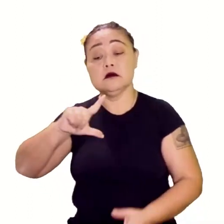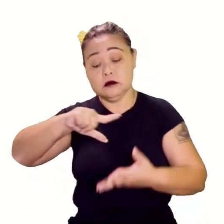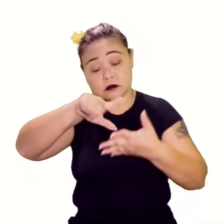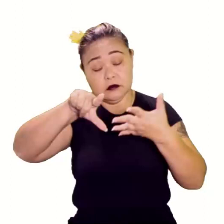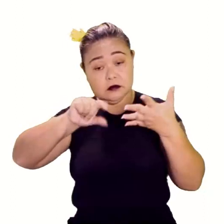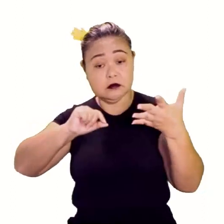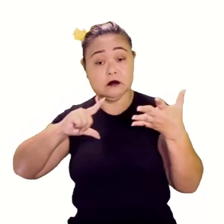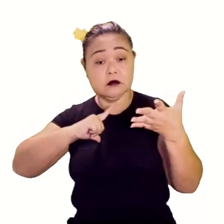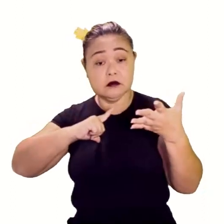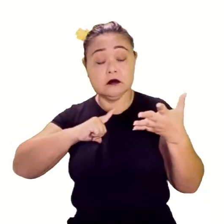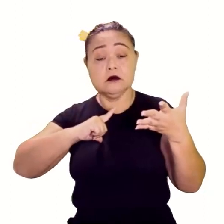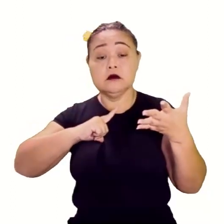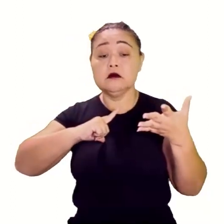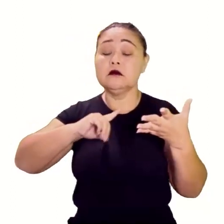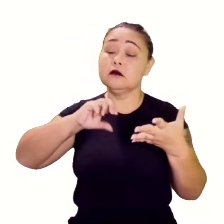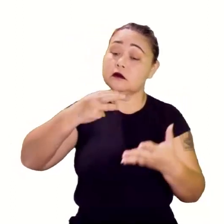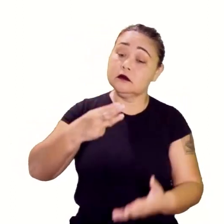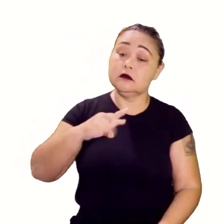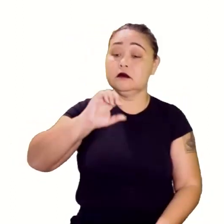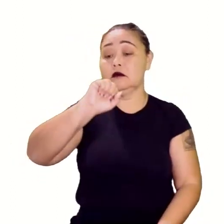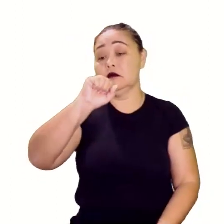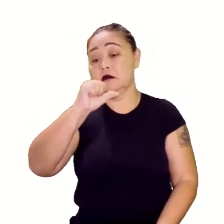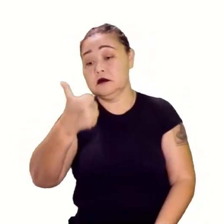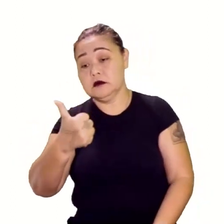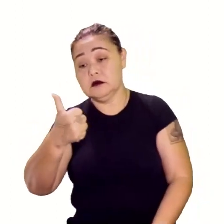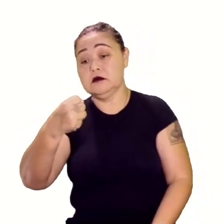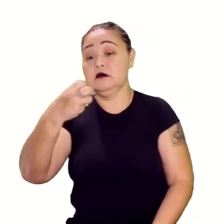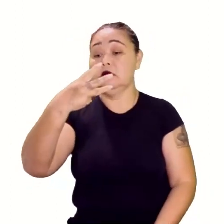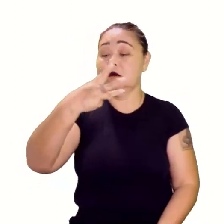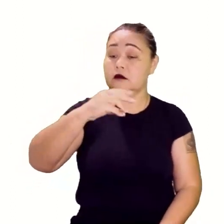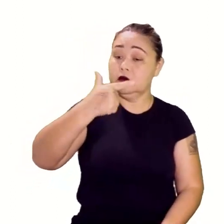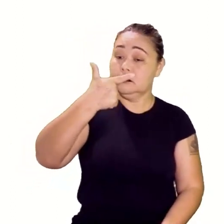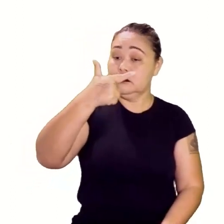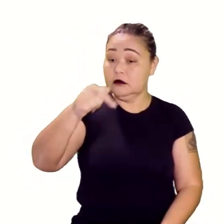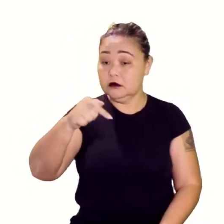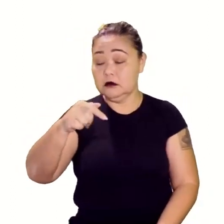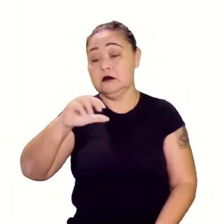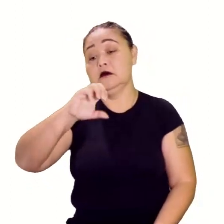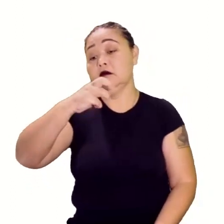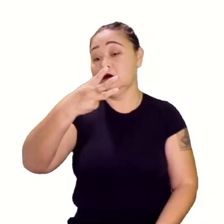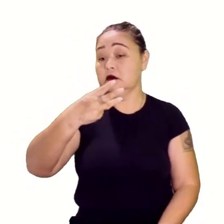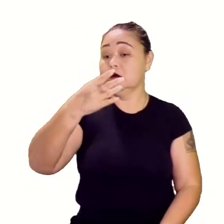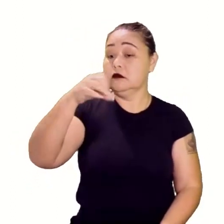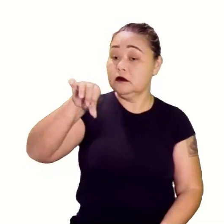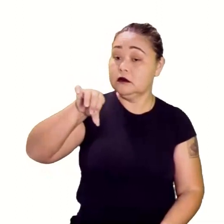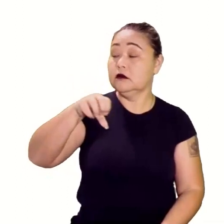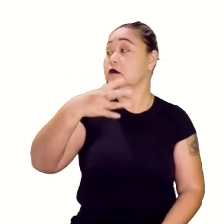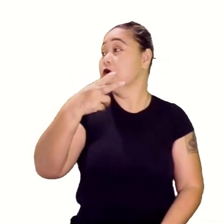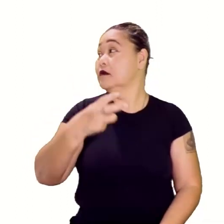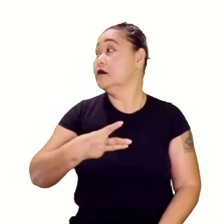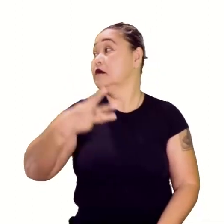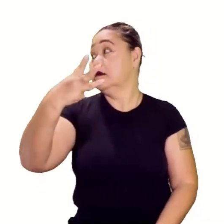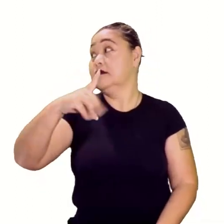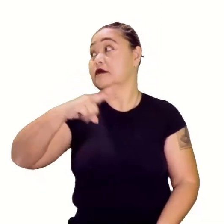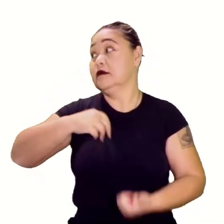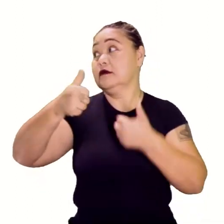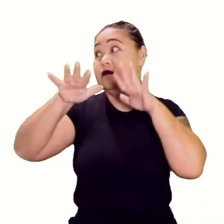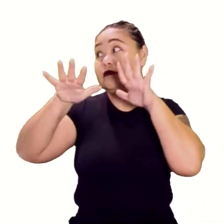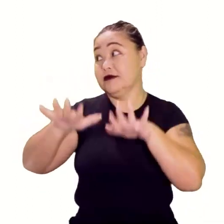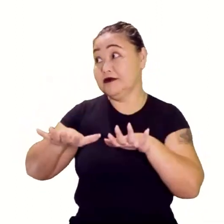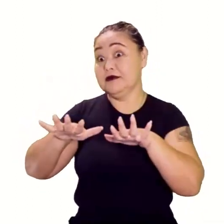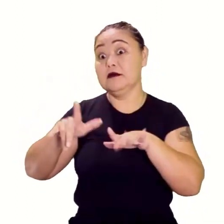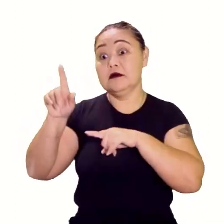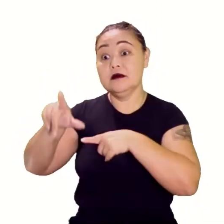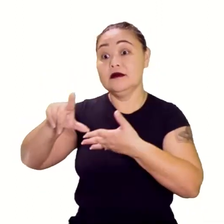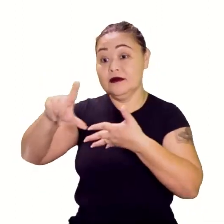aí. múltipla escolha, vai ter 3 elevado a 81, 3 elevado a 27, 3 elevado a 9, 3 elevado a 3, vão estar lá